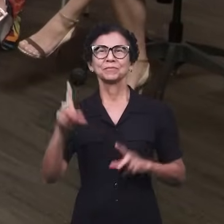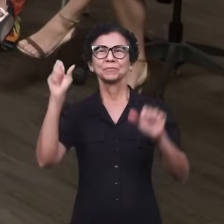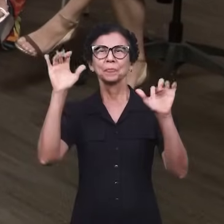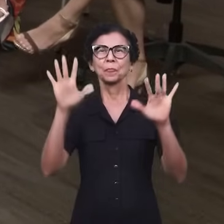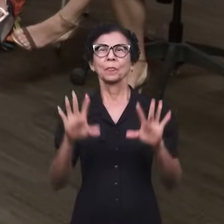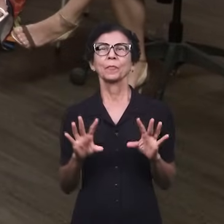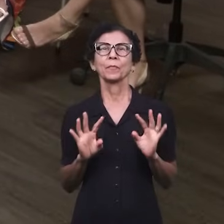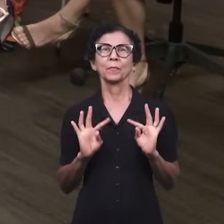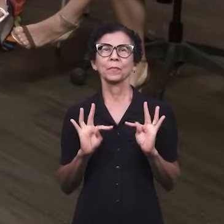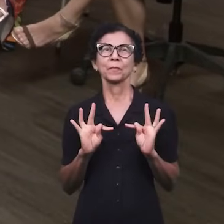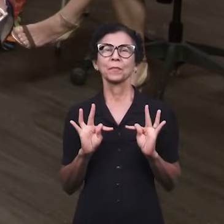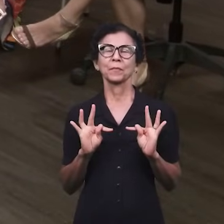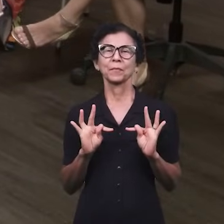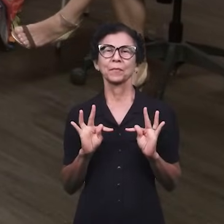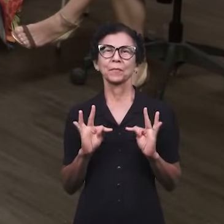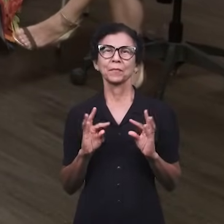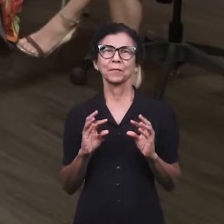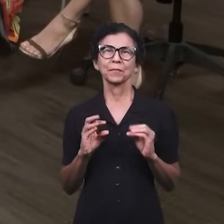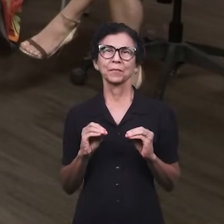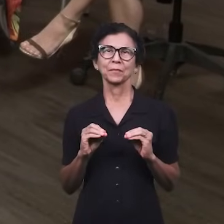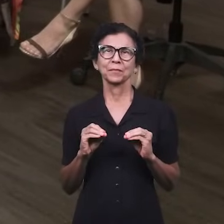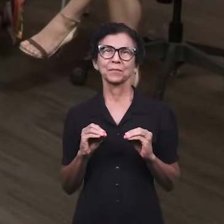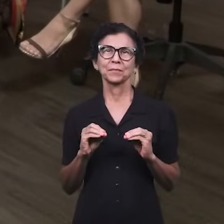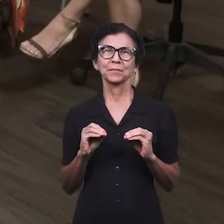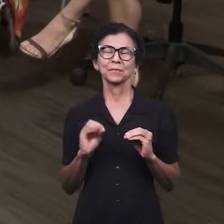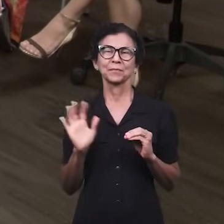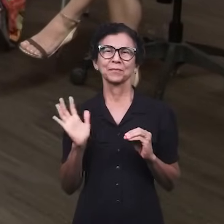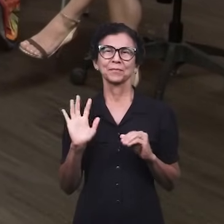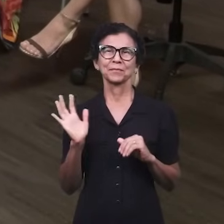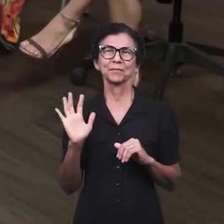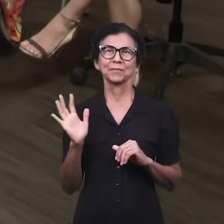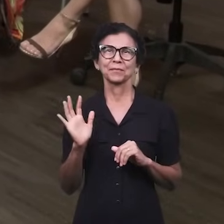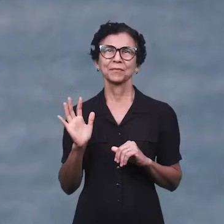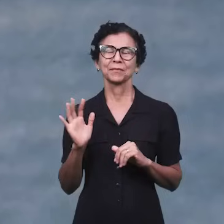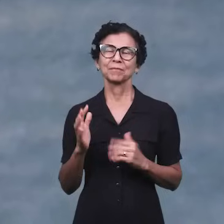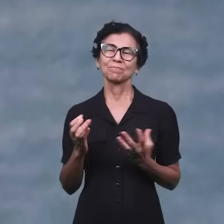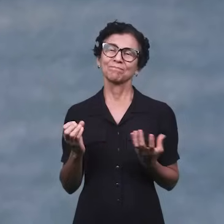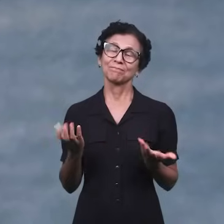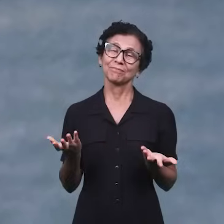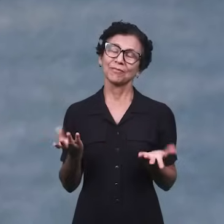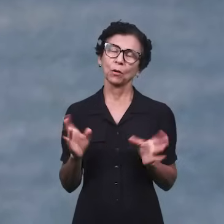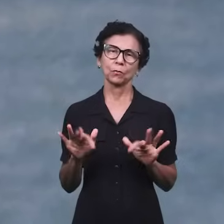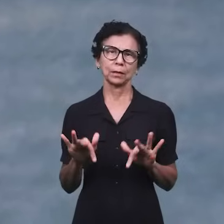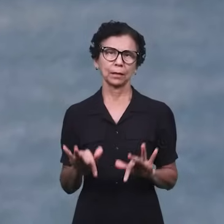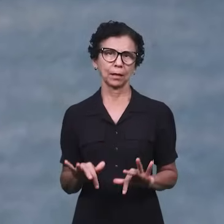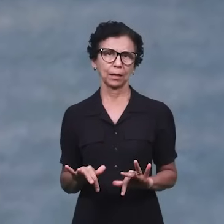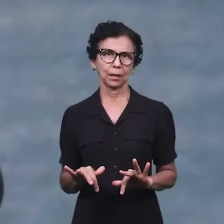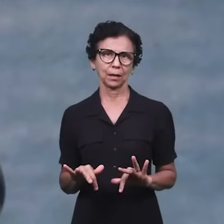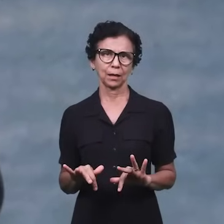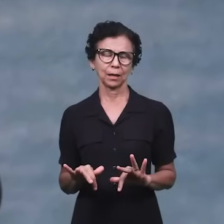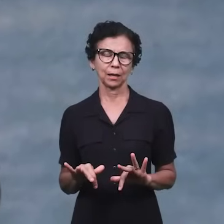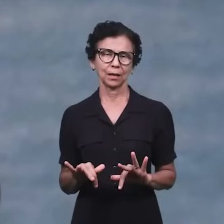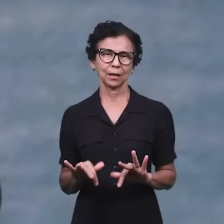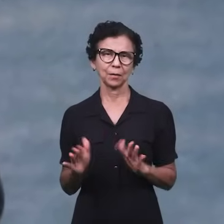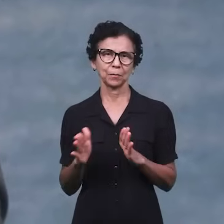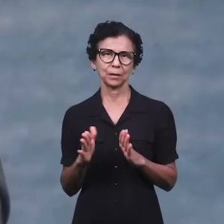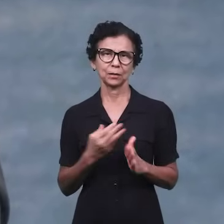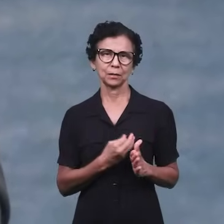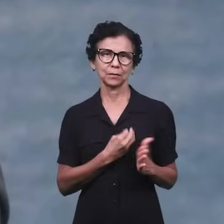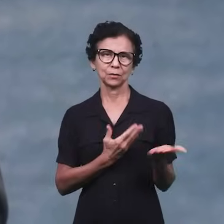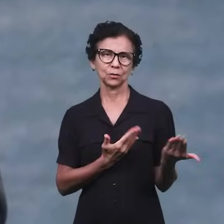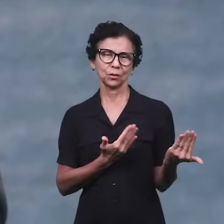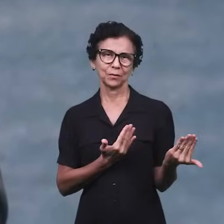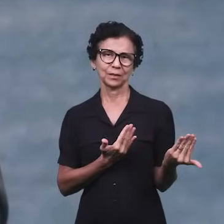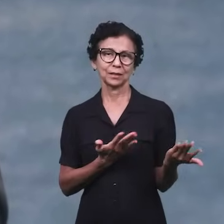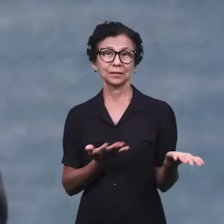Deus abençoe venham em outras oportunidades Será uma alegria para nós amém amém muito bem a gente chega então ao final de mais uma edição do programa os dias da